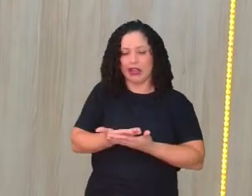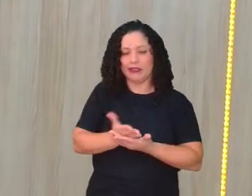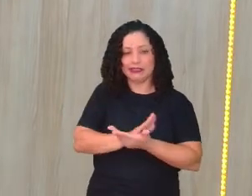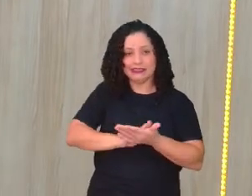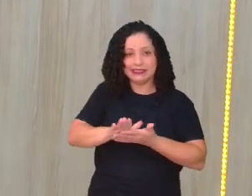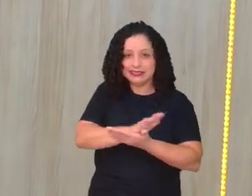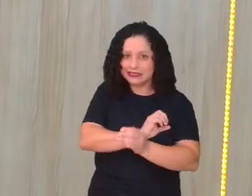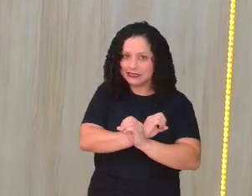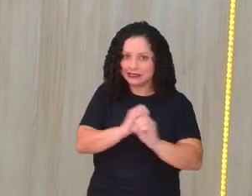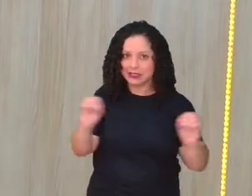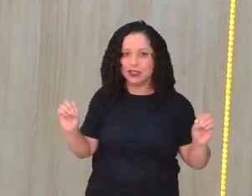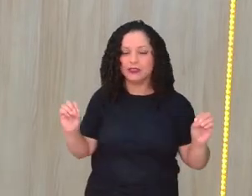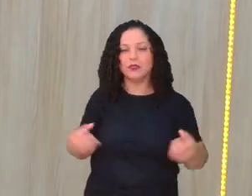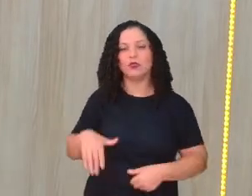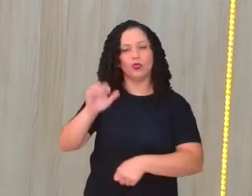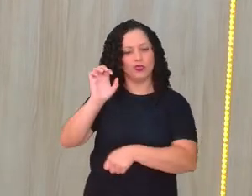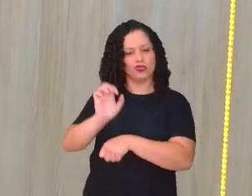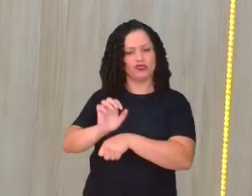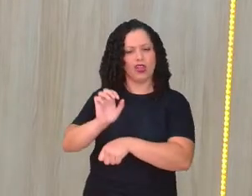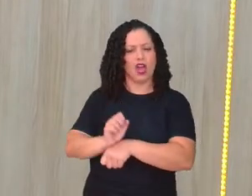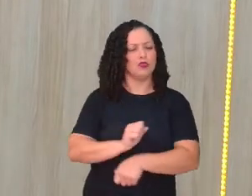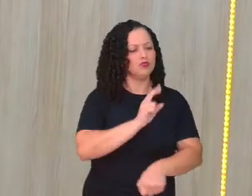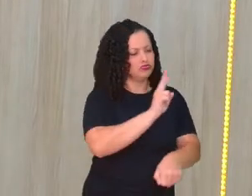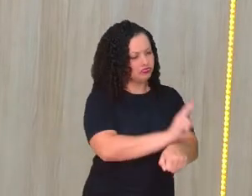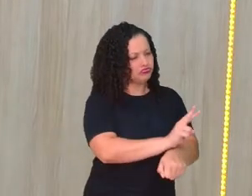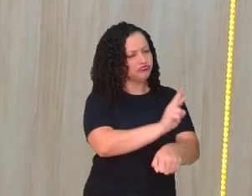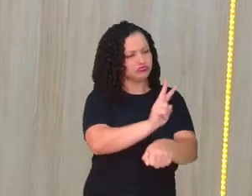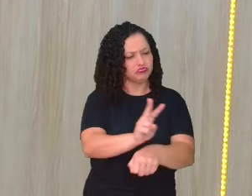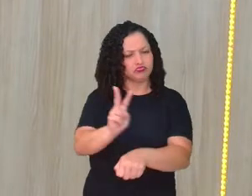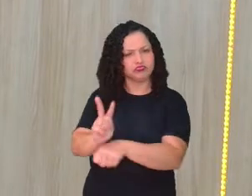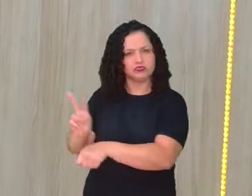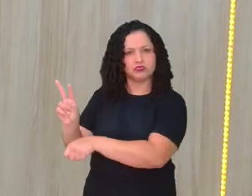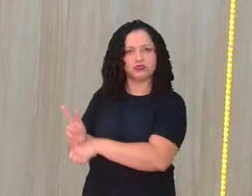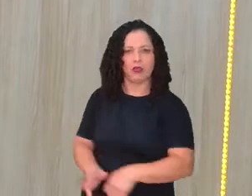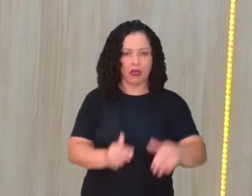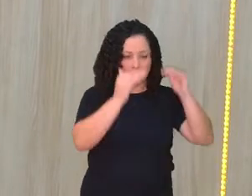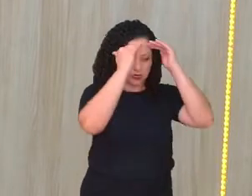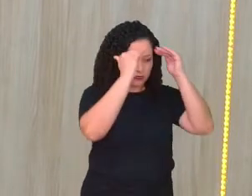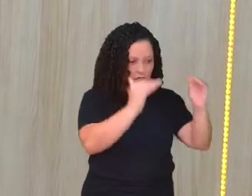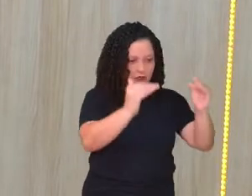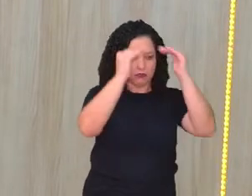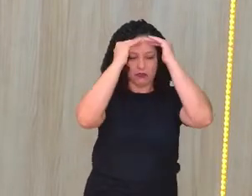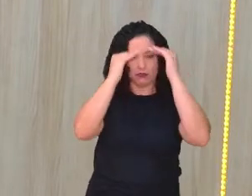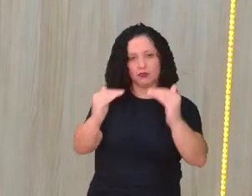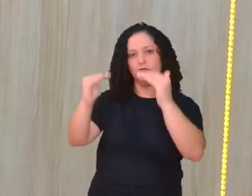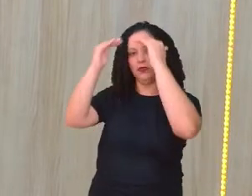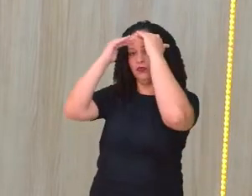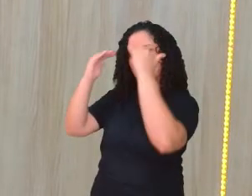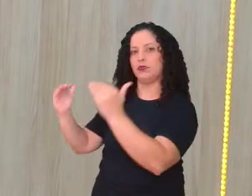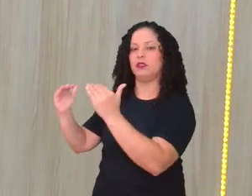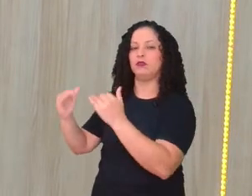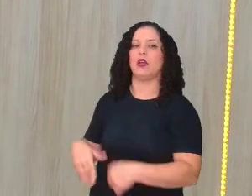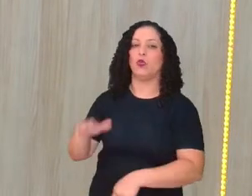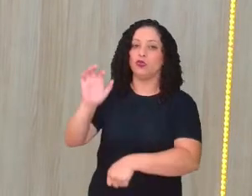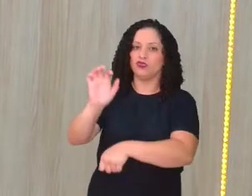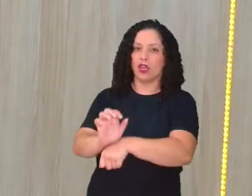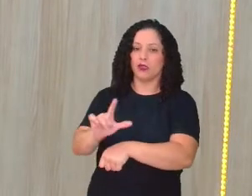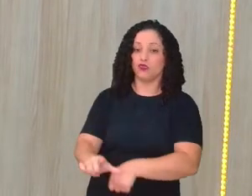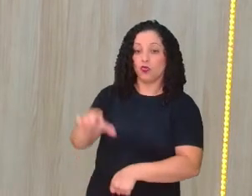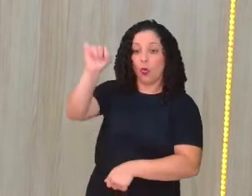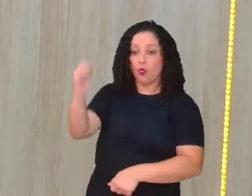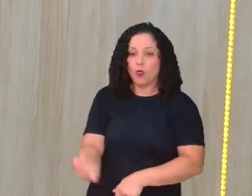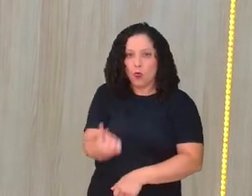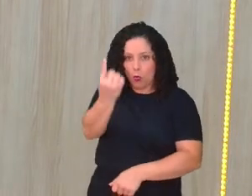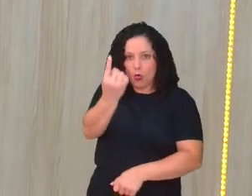Então o Estado ele protege todo mundo, certo? Ele não é um Estado que vai adotar uma religião específica. Então,